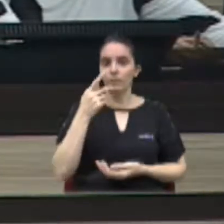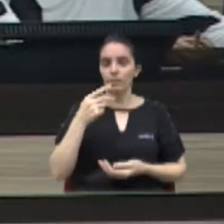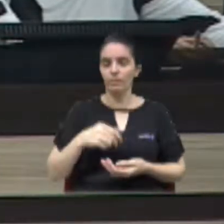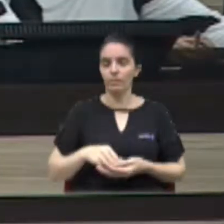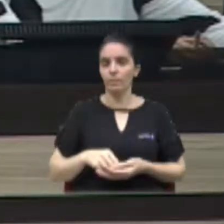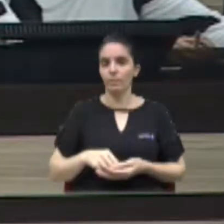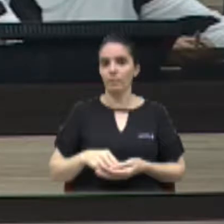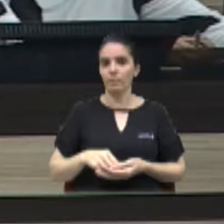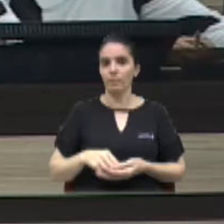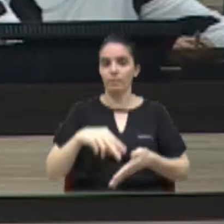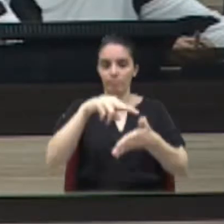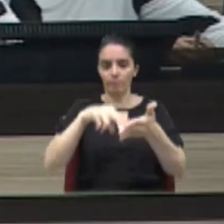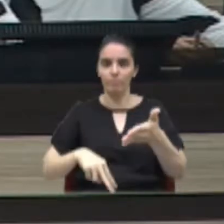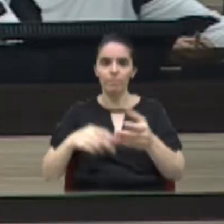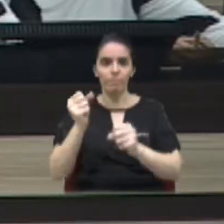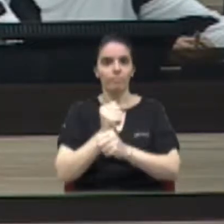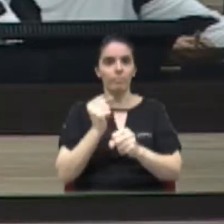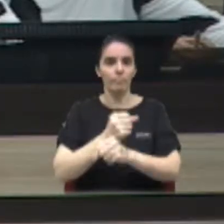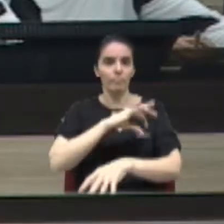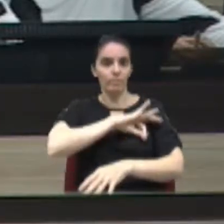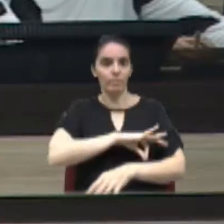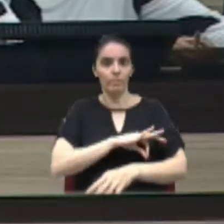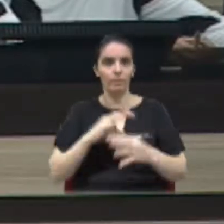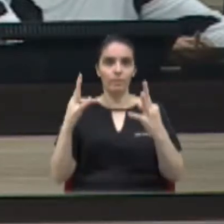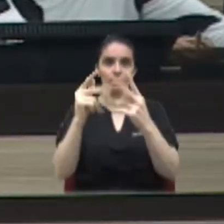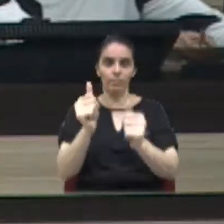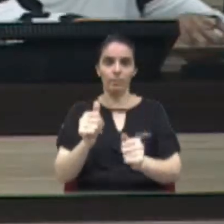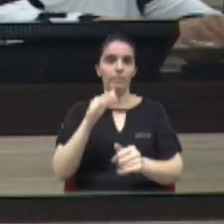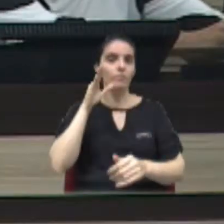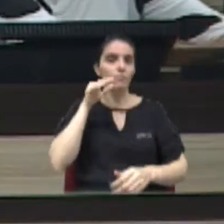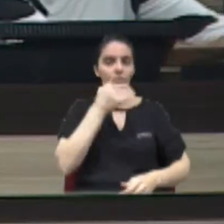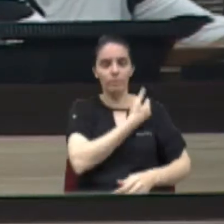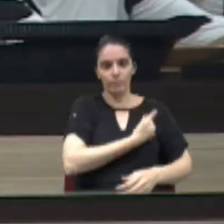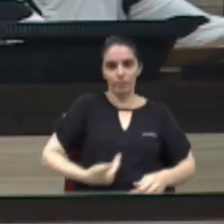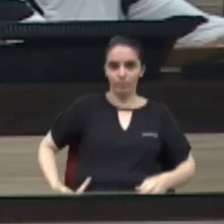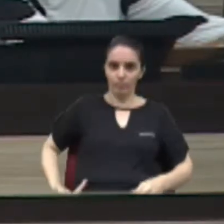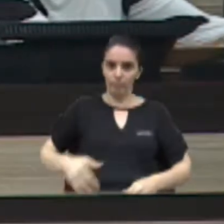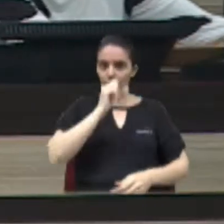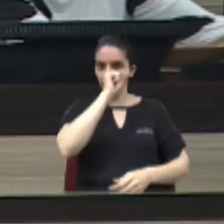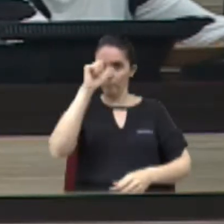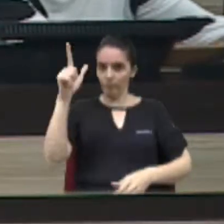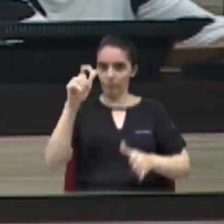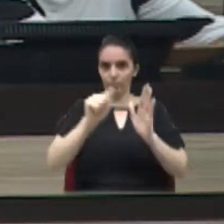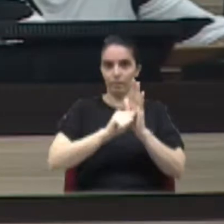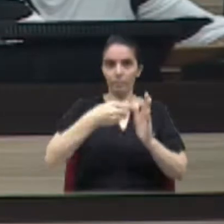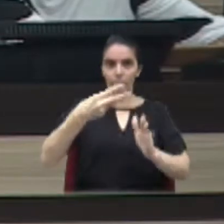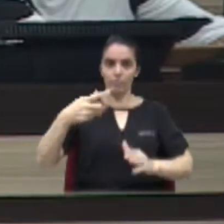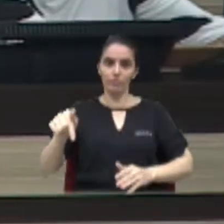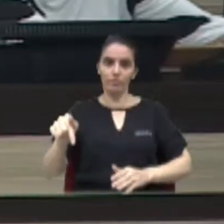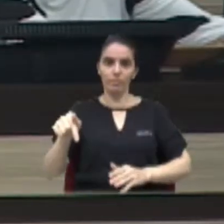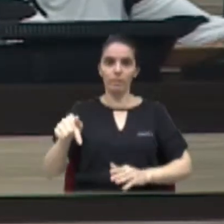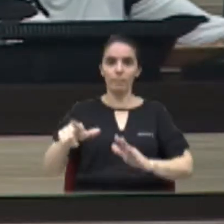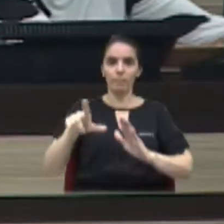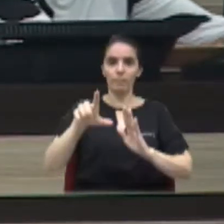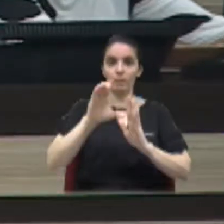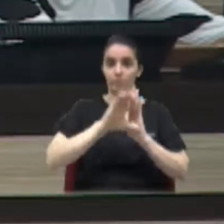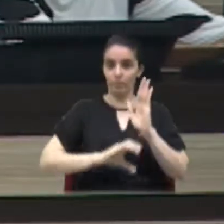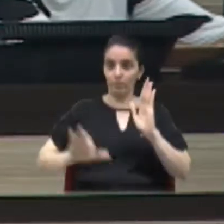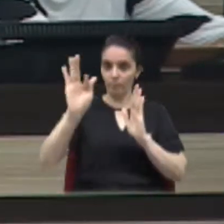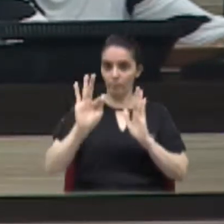geral anual dos vencimentos dos servidores públicos do município de Limeira, de que trata o artigo 37 da Constituição Federal e das